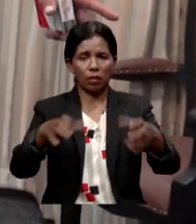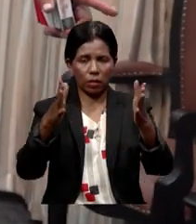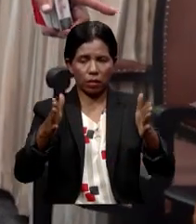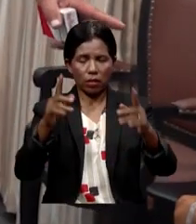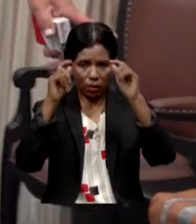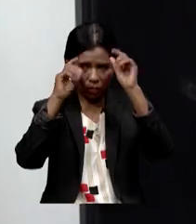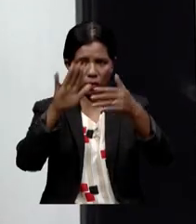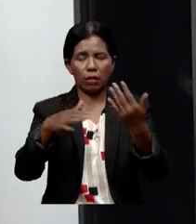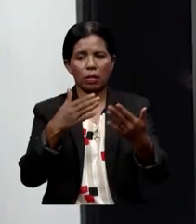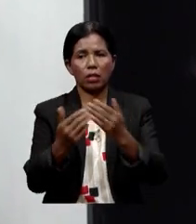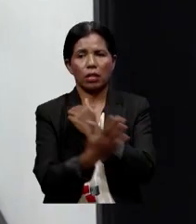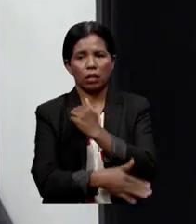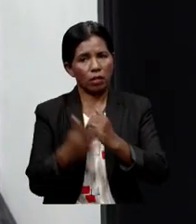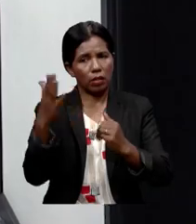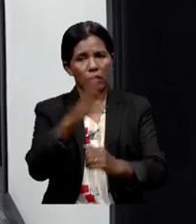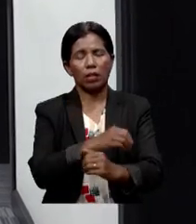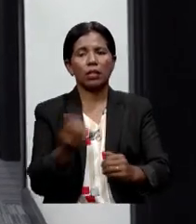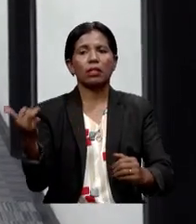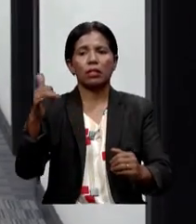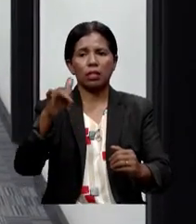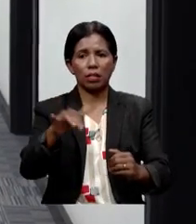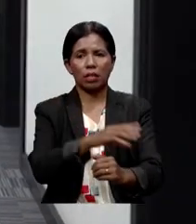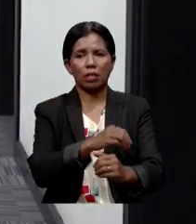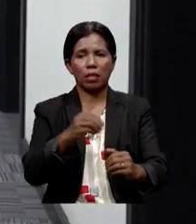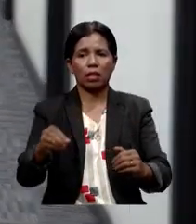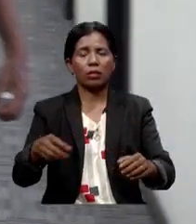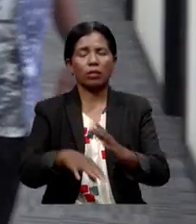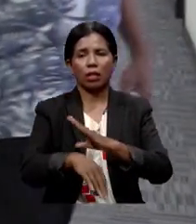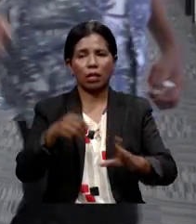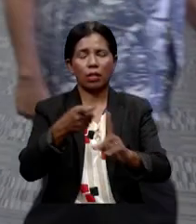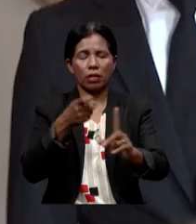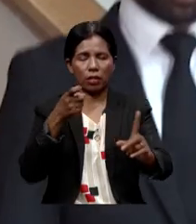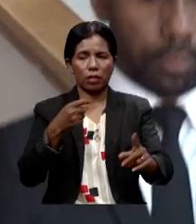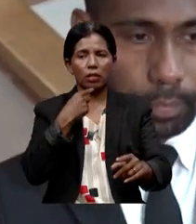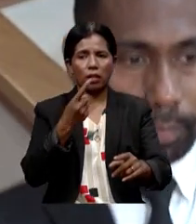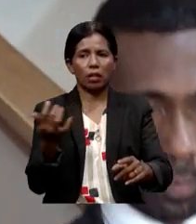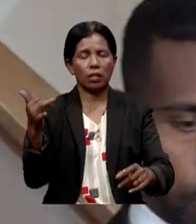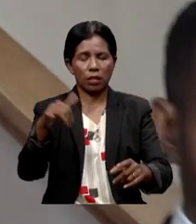timoruan iha rai refere, li liu sira nebe halai ses husi sistema, no consola sira